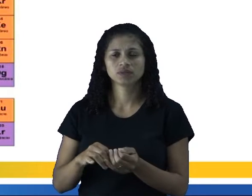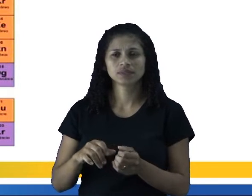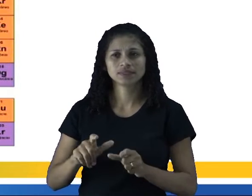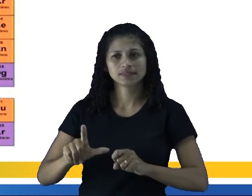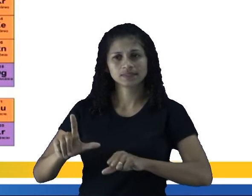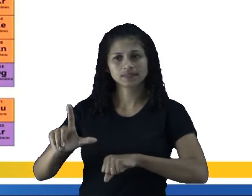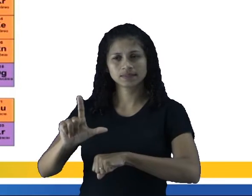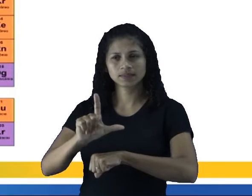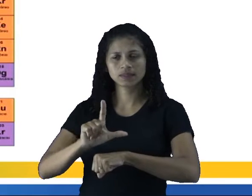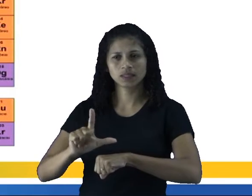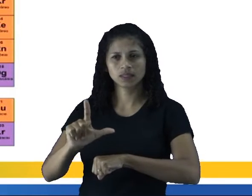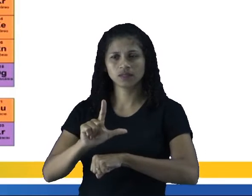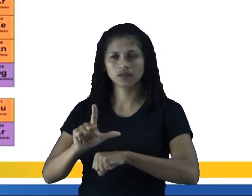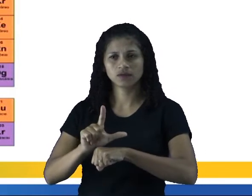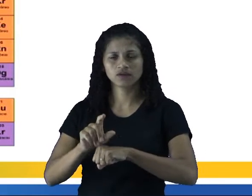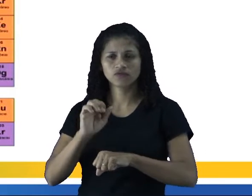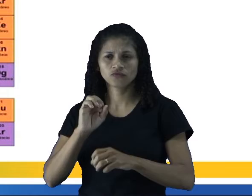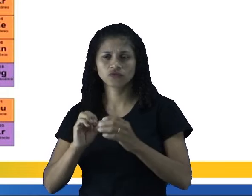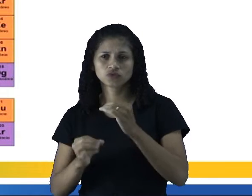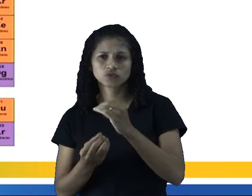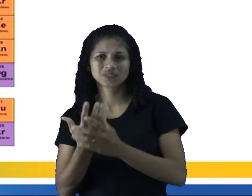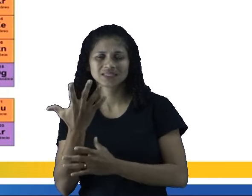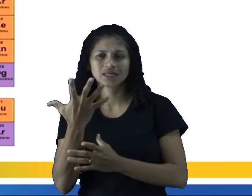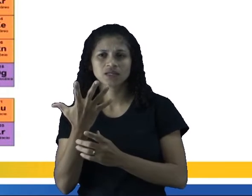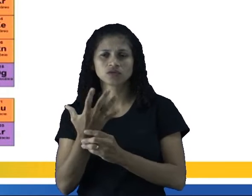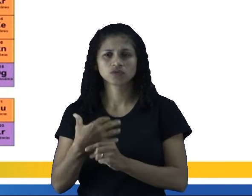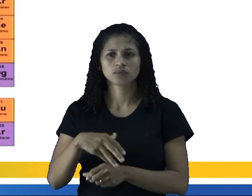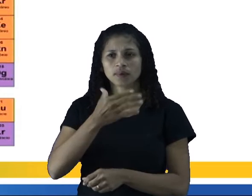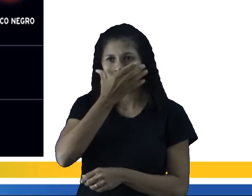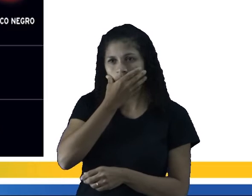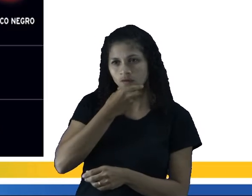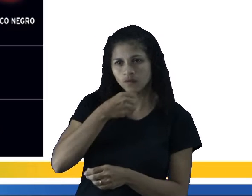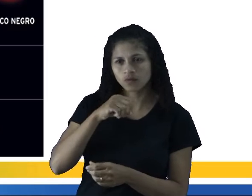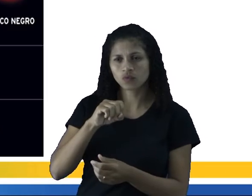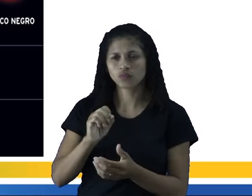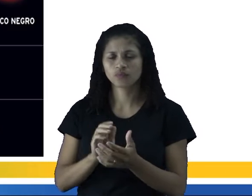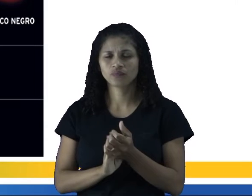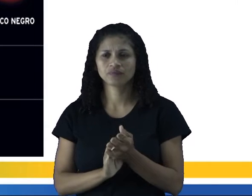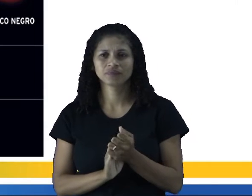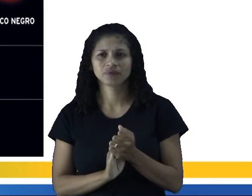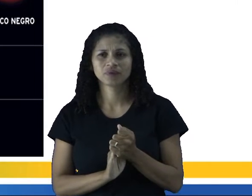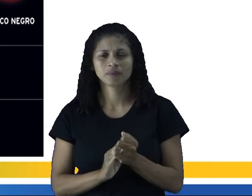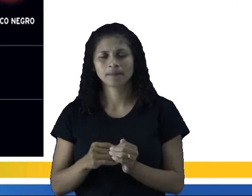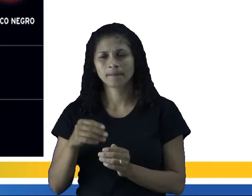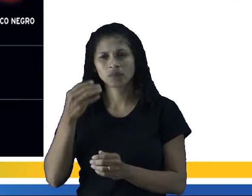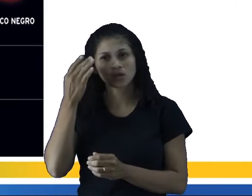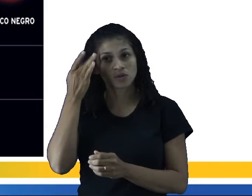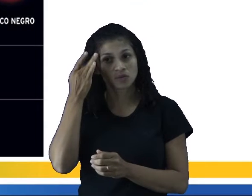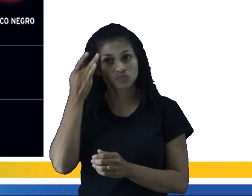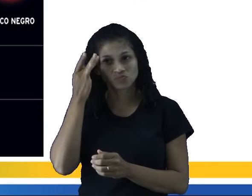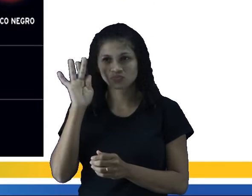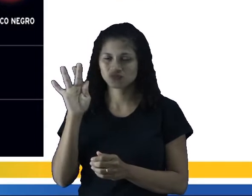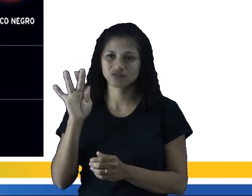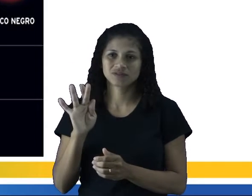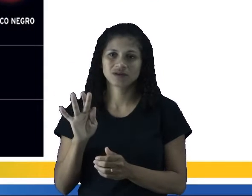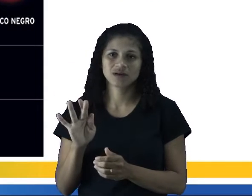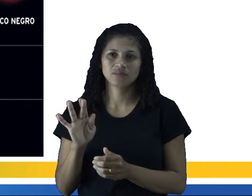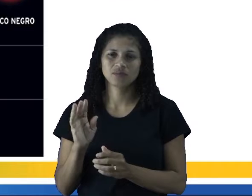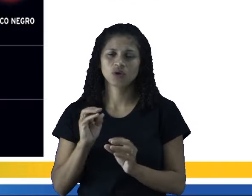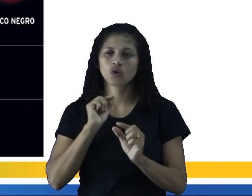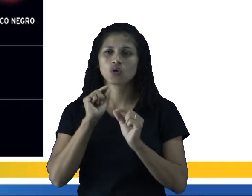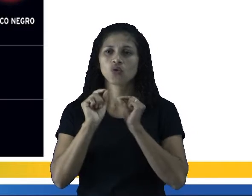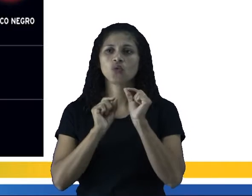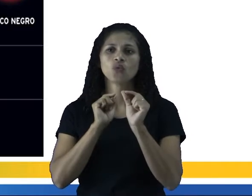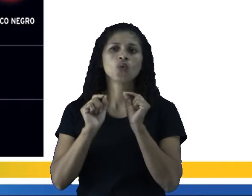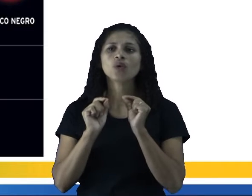eles foram criados pelos homens. Então, para quem não sabe ali o que é uma supernova, mostra aqui para vocês, né?